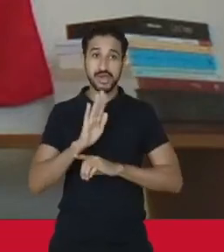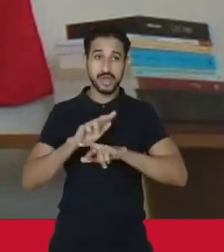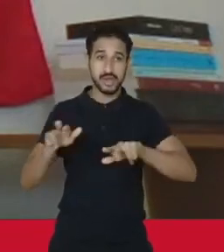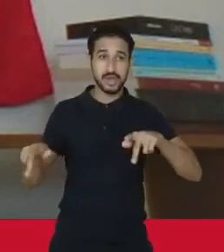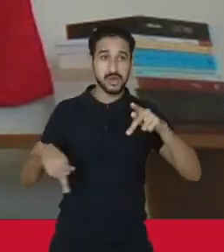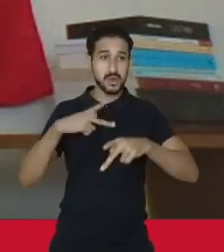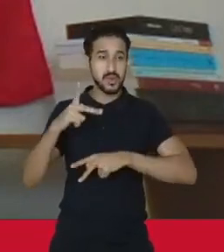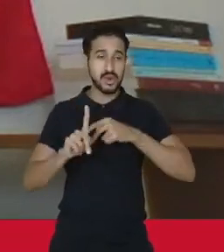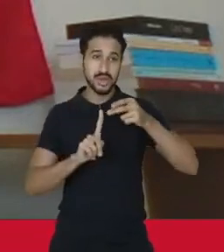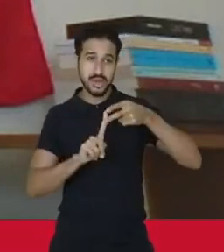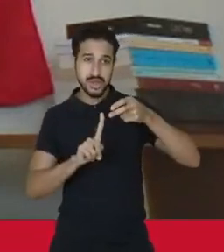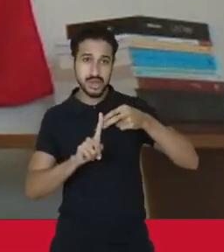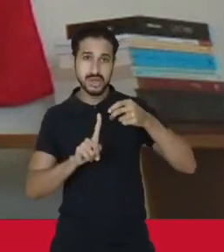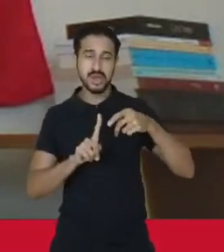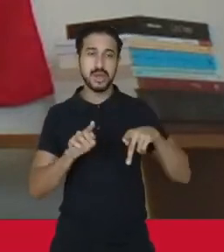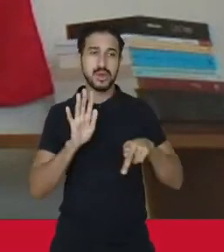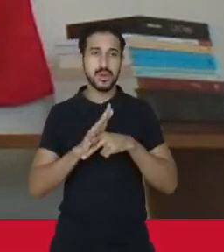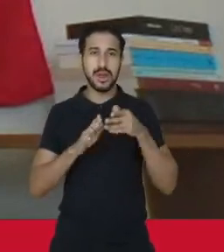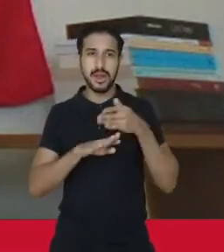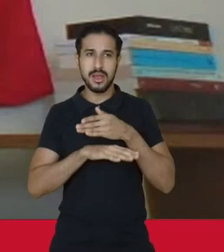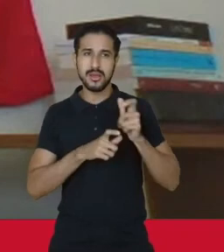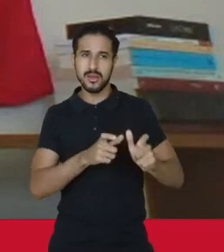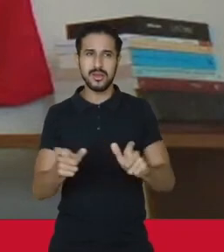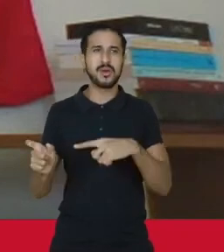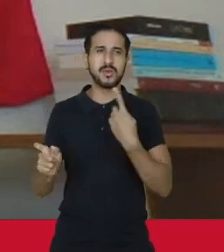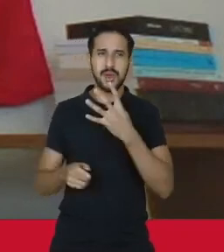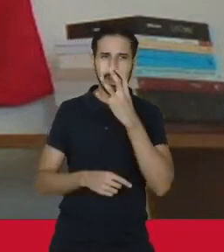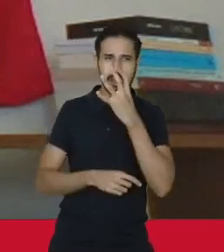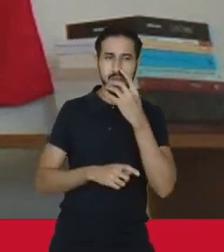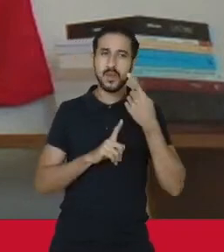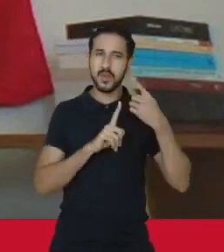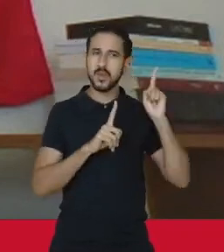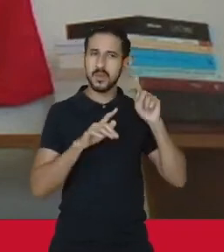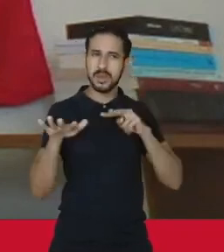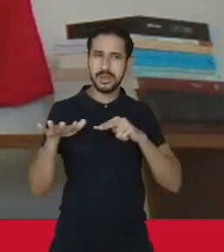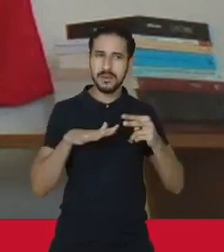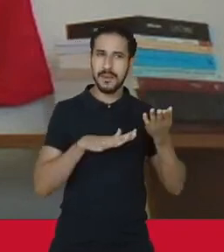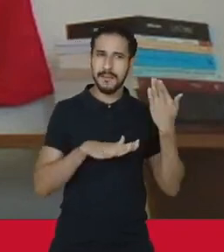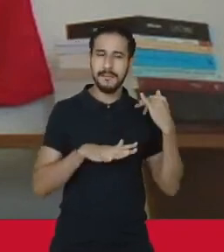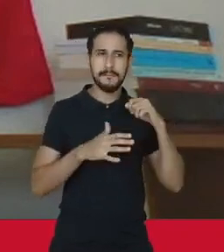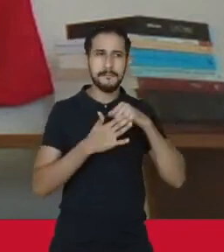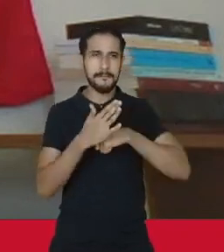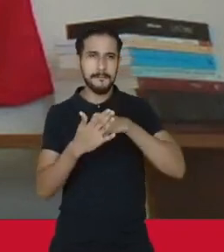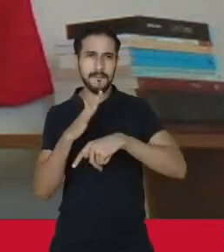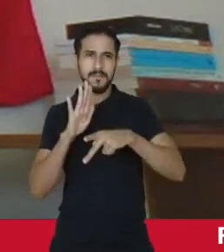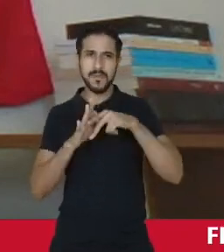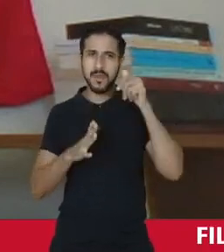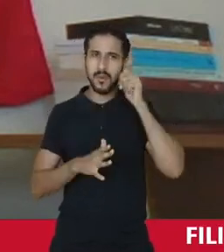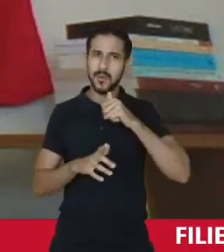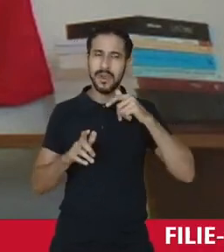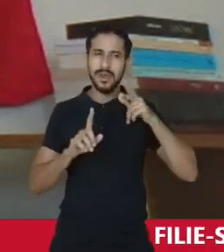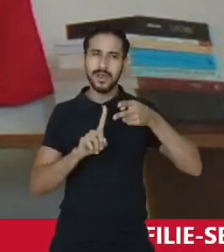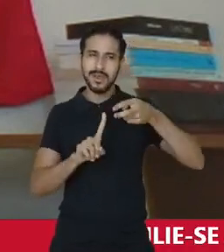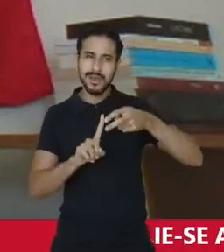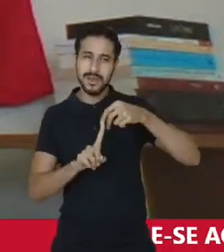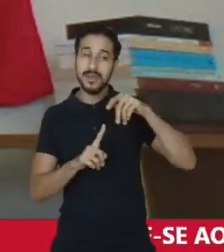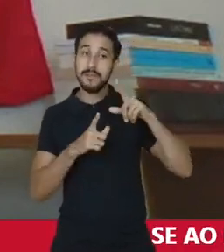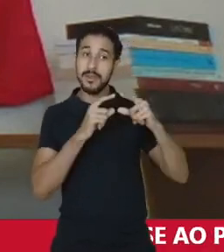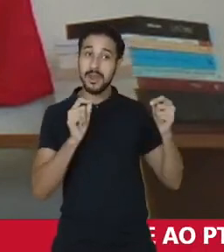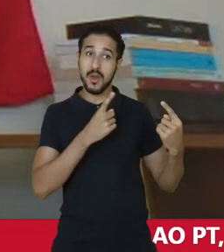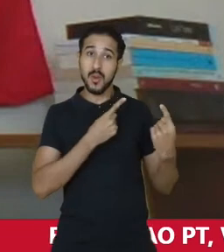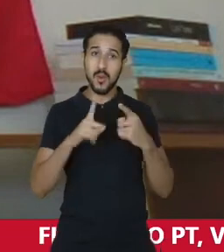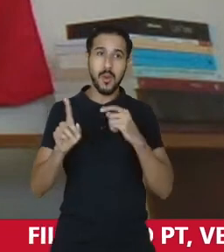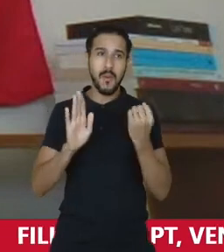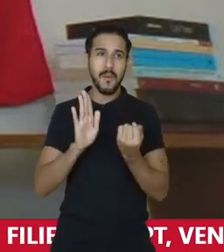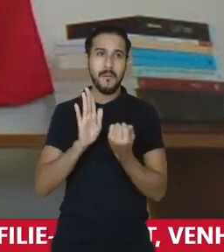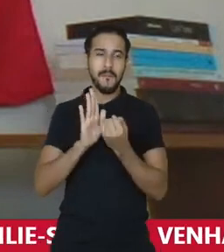dos povos indígenas aos seus territórios, como nós assistimos nas últimas semanas a mobilização das mulheres indígenas em Brasília contra o